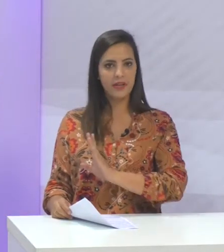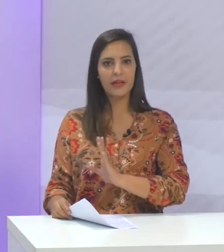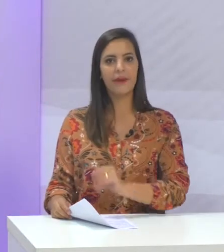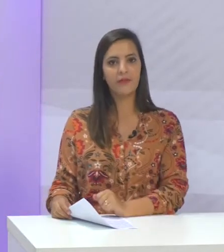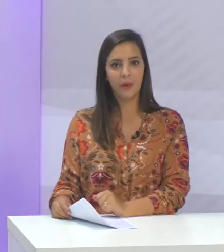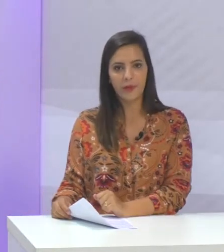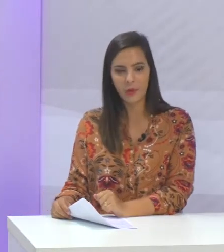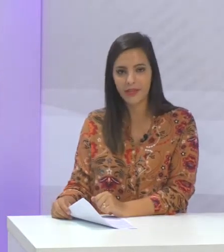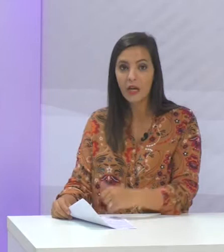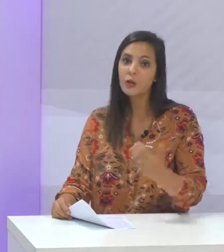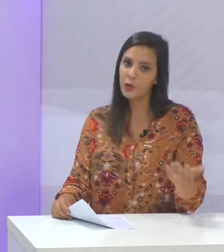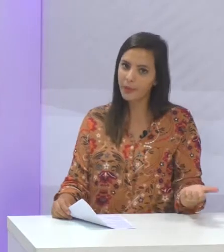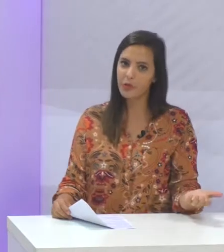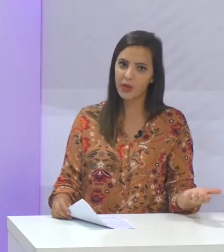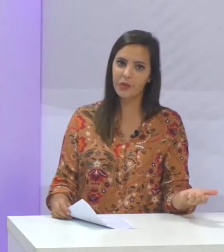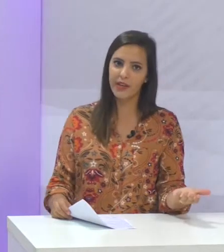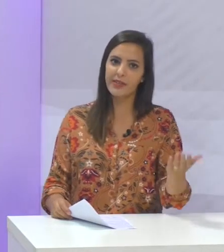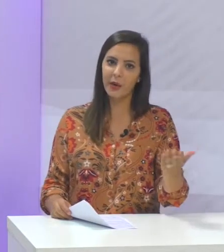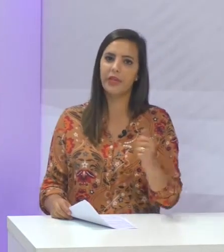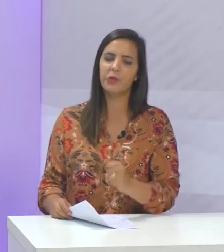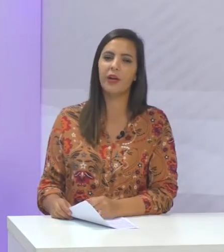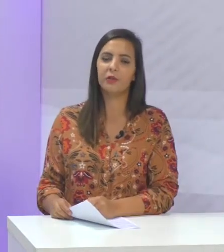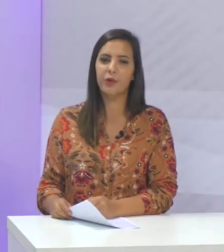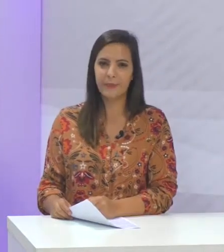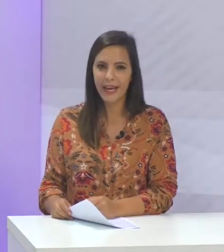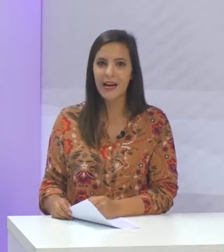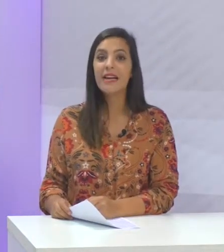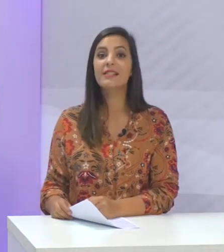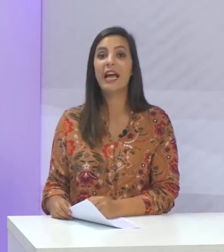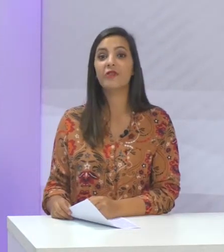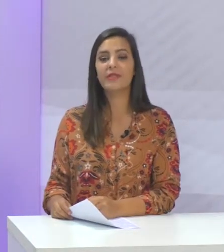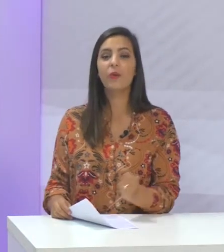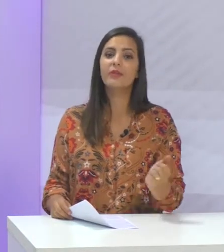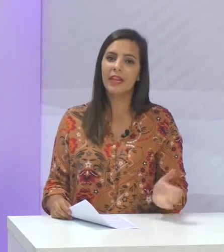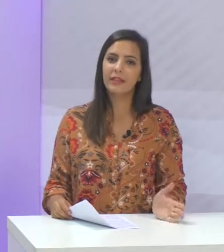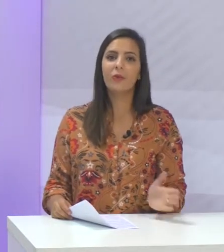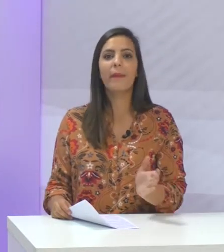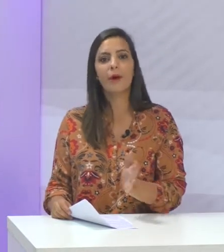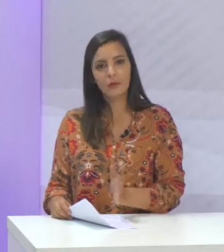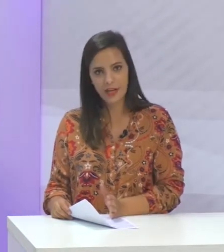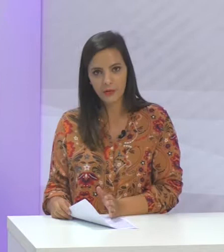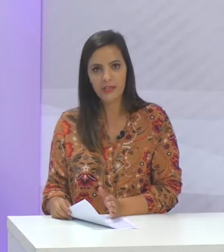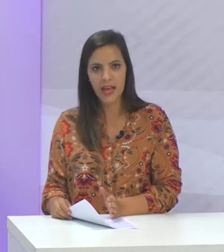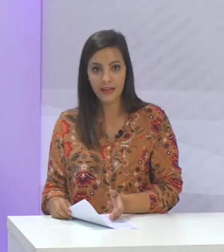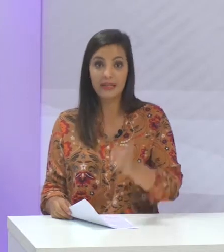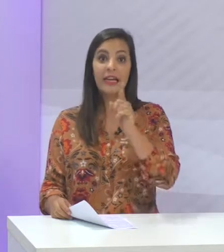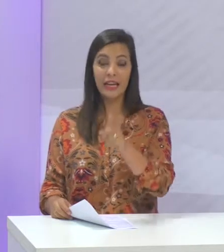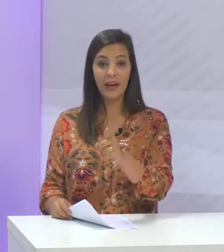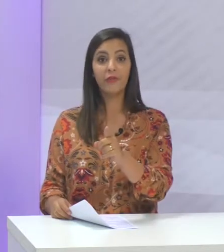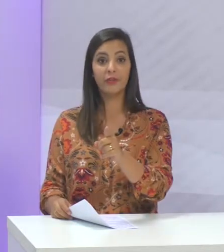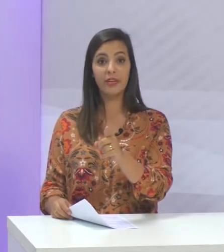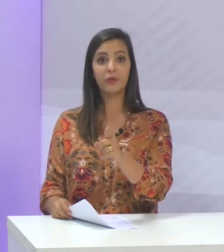se você quiser mais informações sobre as doações é o 34 26 75 30 no ramal 210